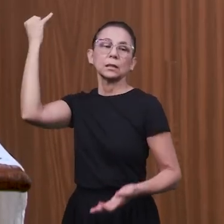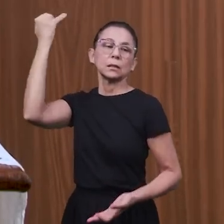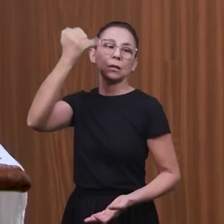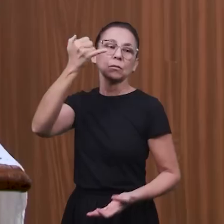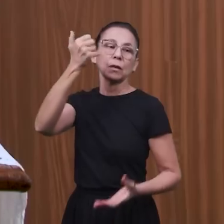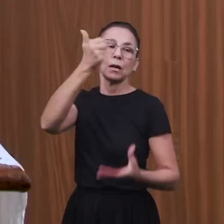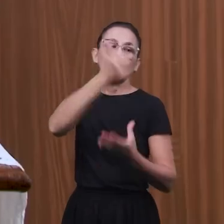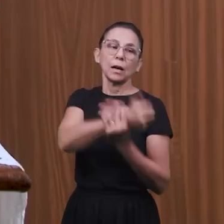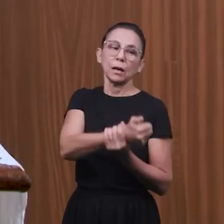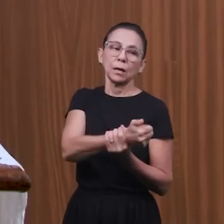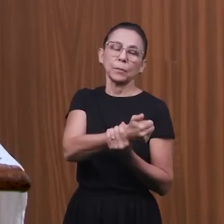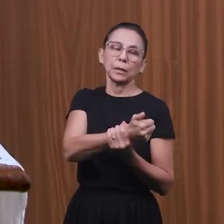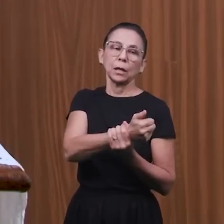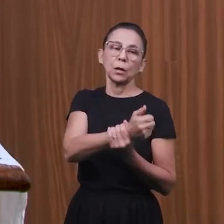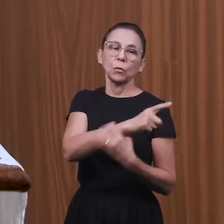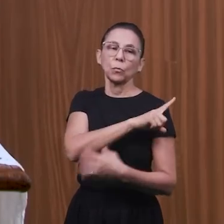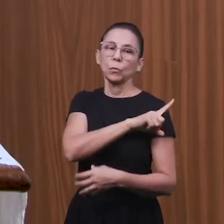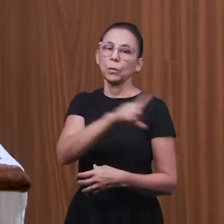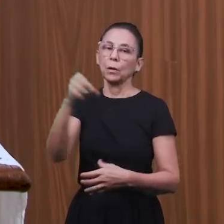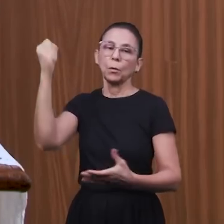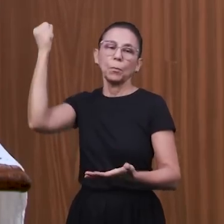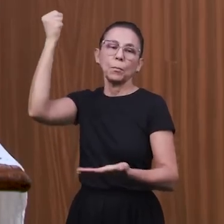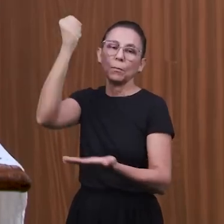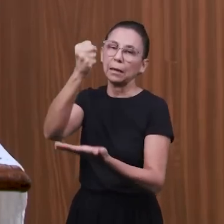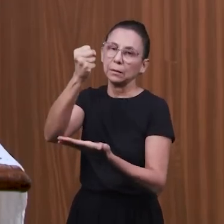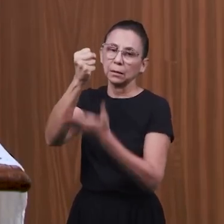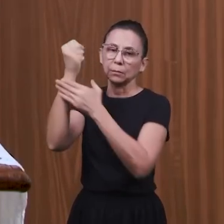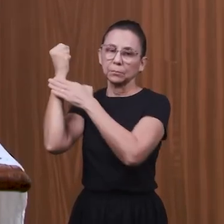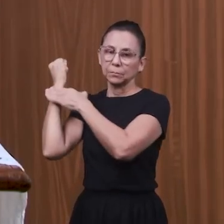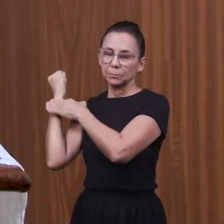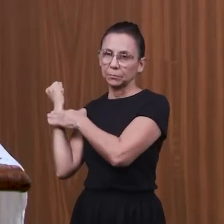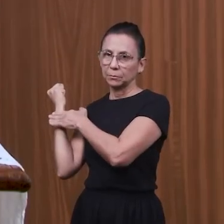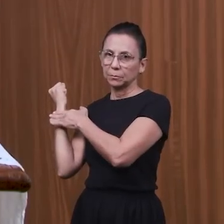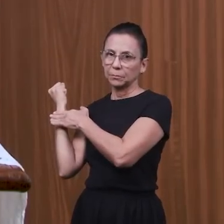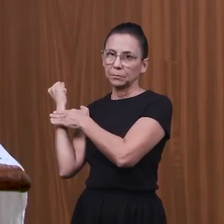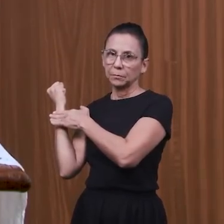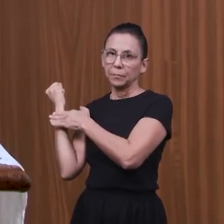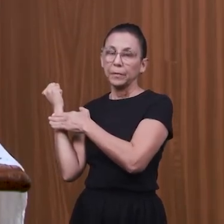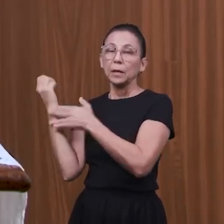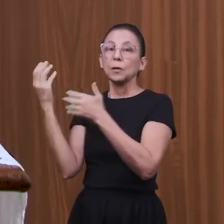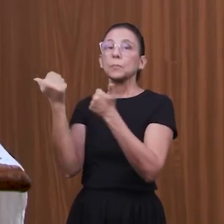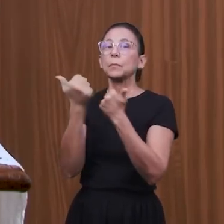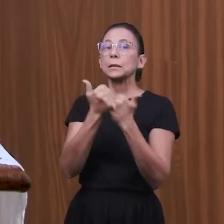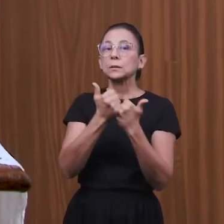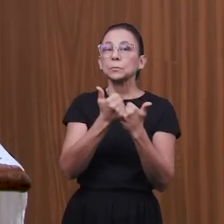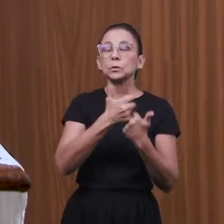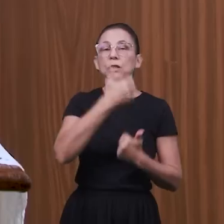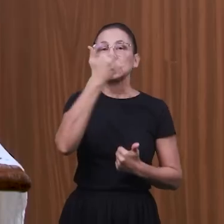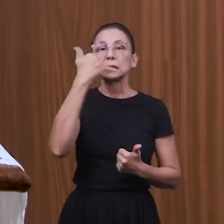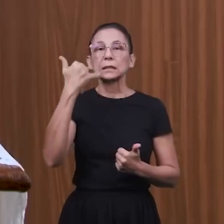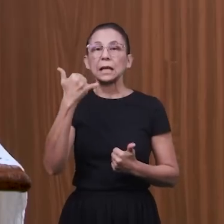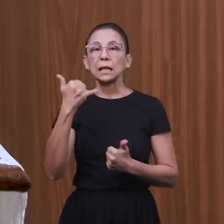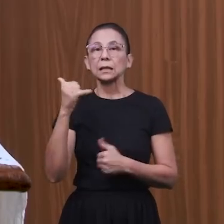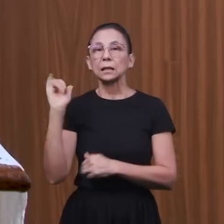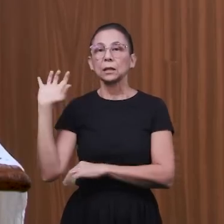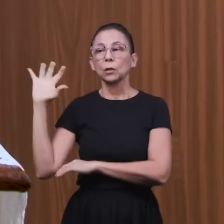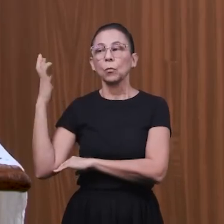preso entre os arbustos, que foi o substituto do seu filho naquele sacrifício. Mas